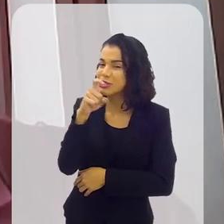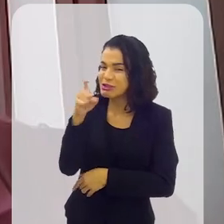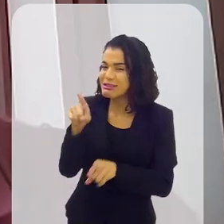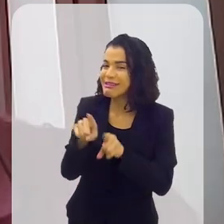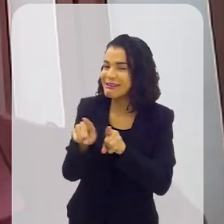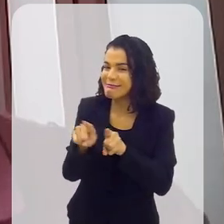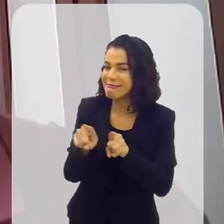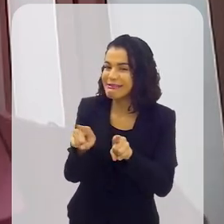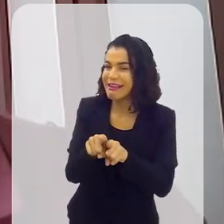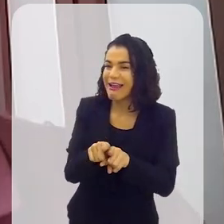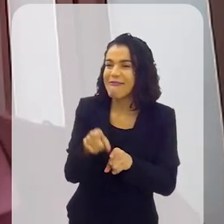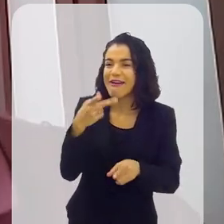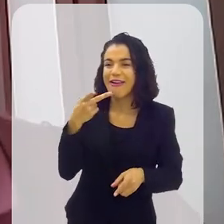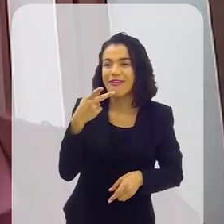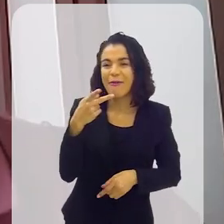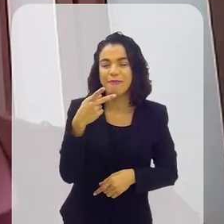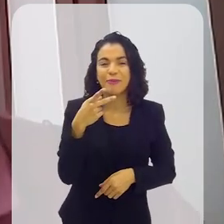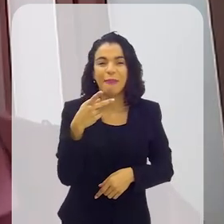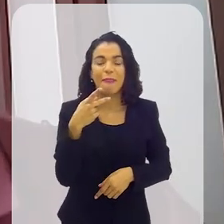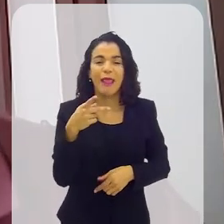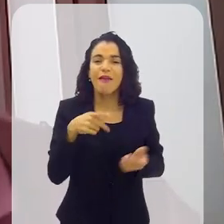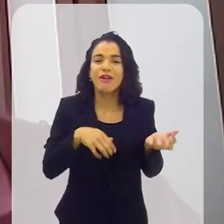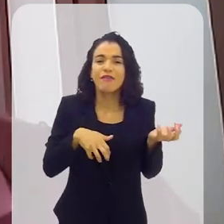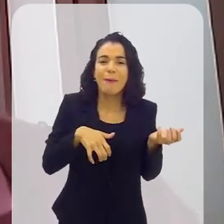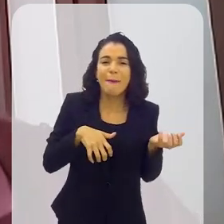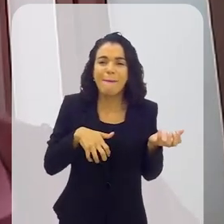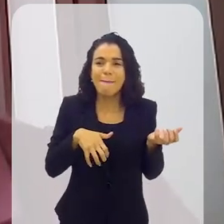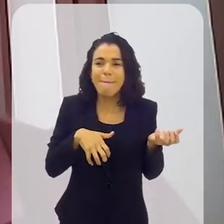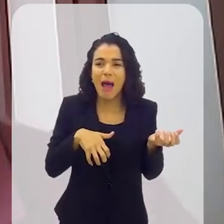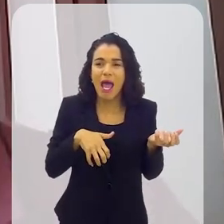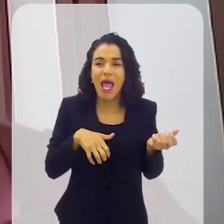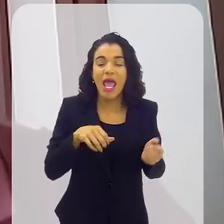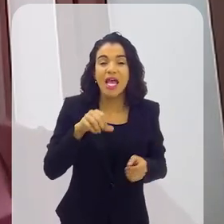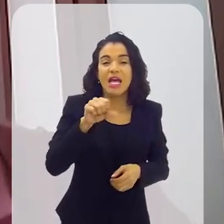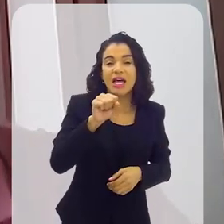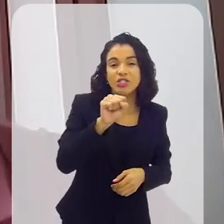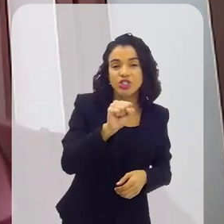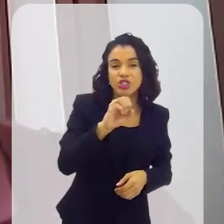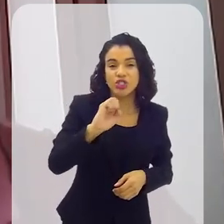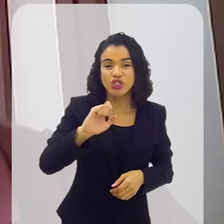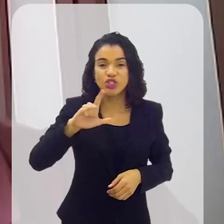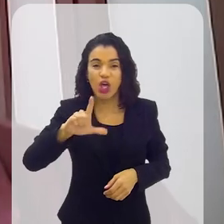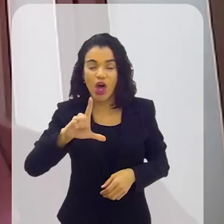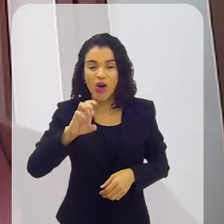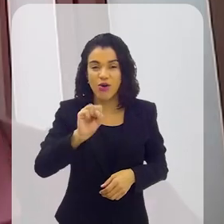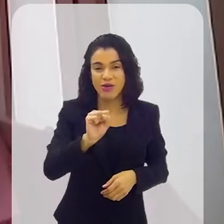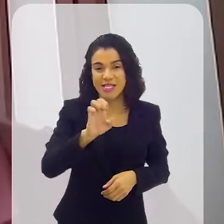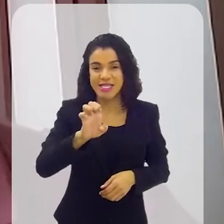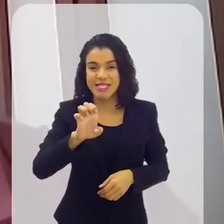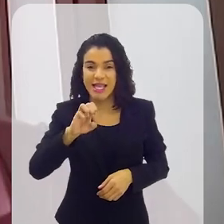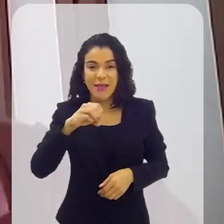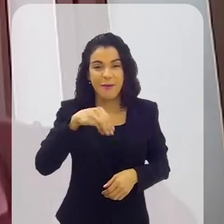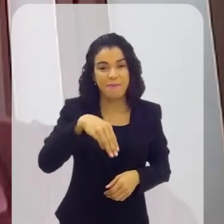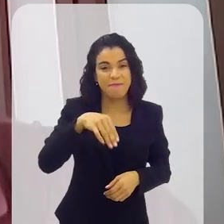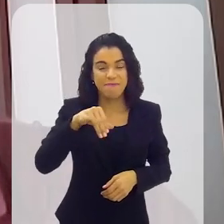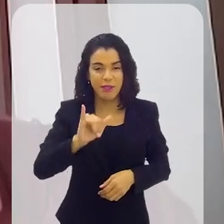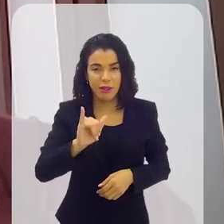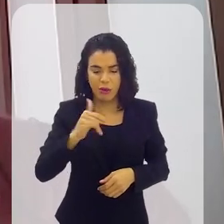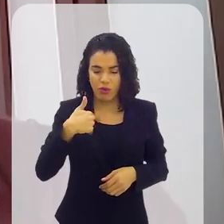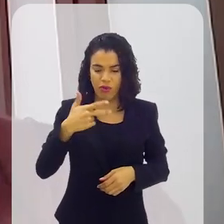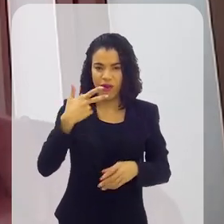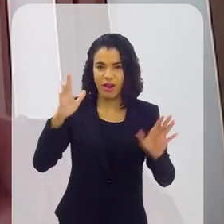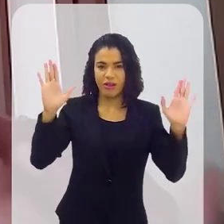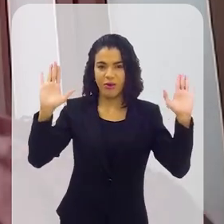E outra mentira que se diziam é que ele tocava em ré sol si ré, que é a afinação de cavaquinho. Não, ele tocava ré sol si mi, que é a afinação de